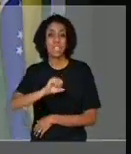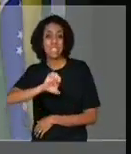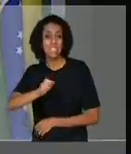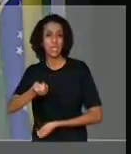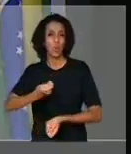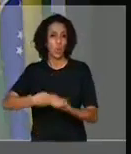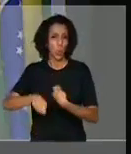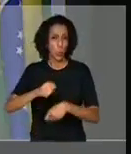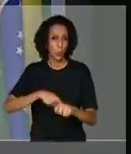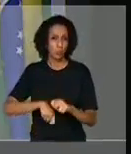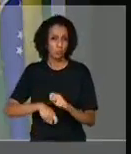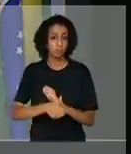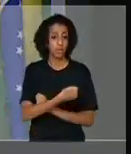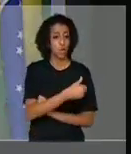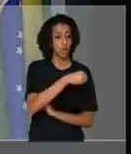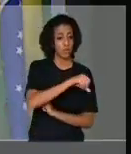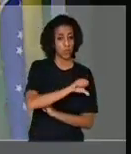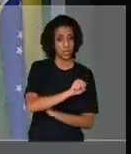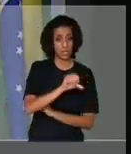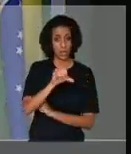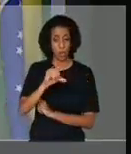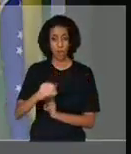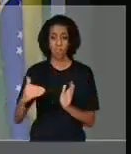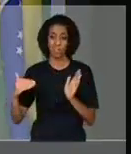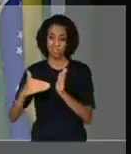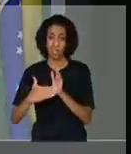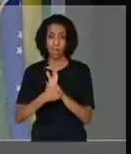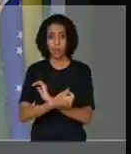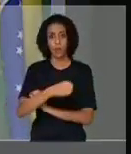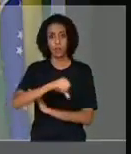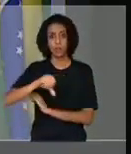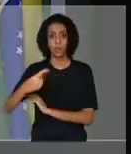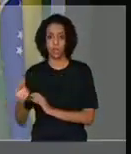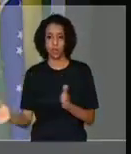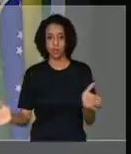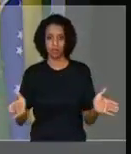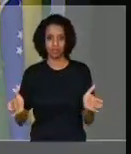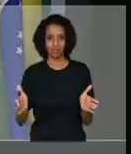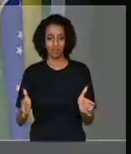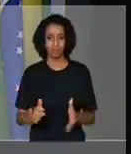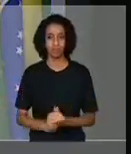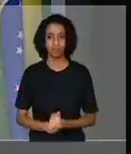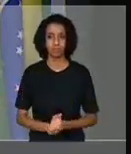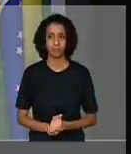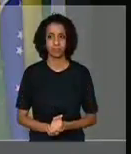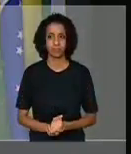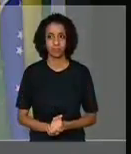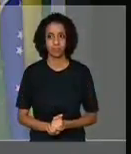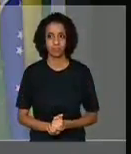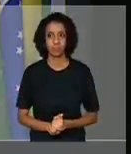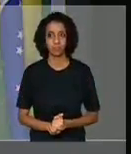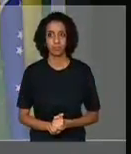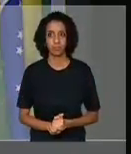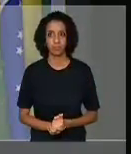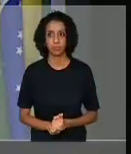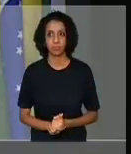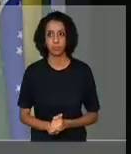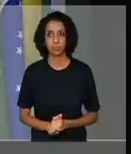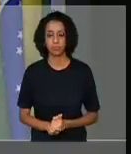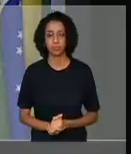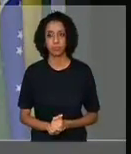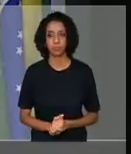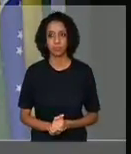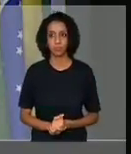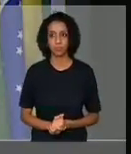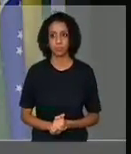começou em 89 e terminou em 1981, deputada Ieda Crucis. A